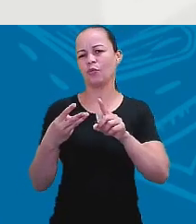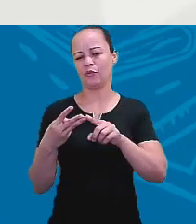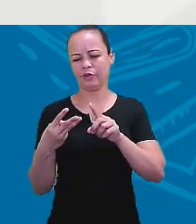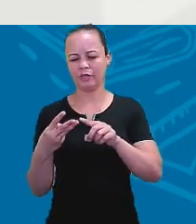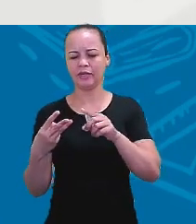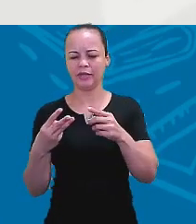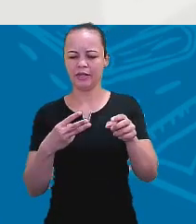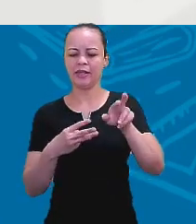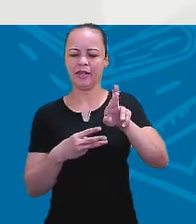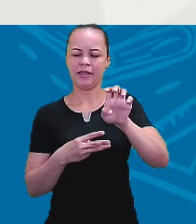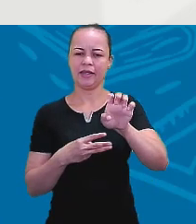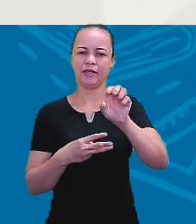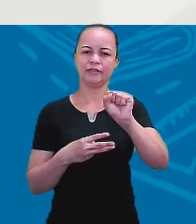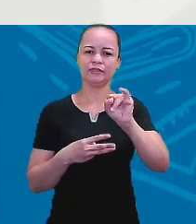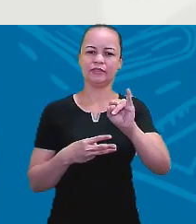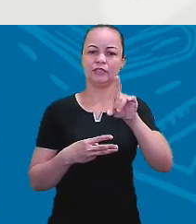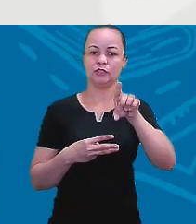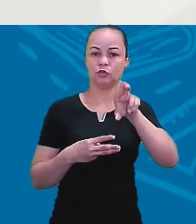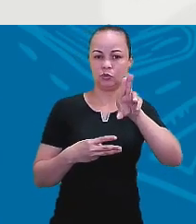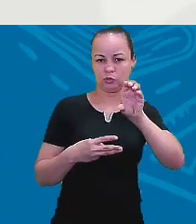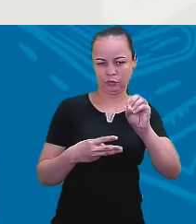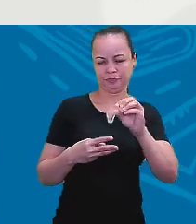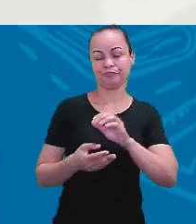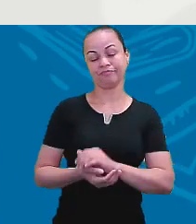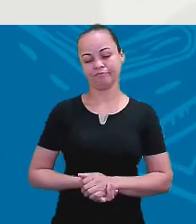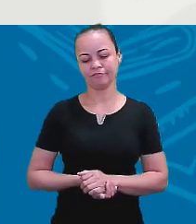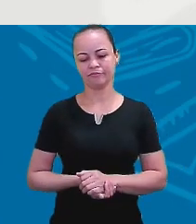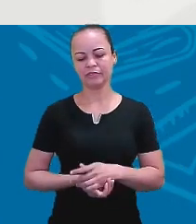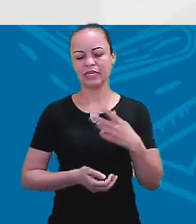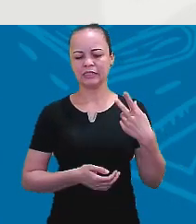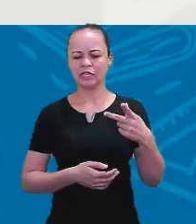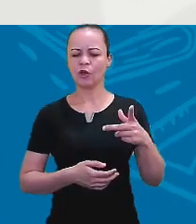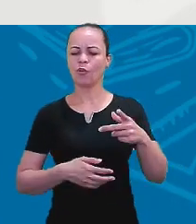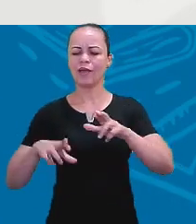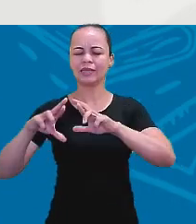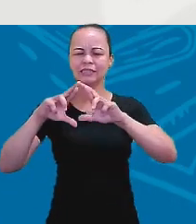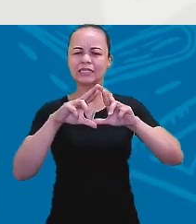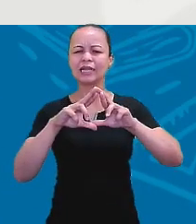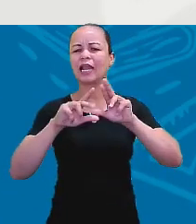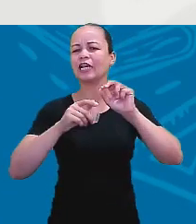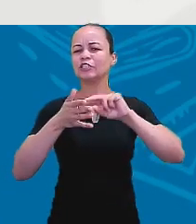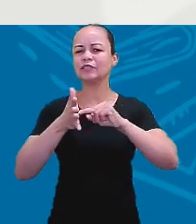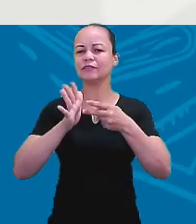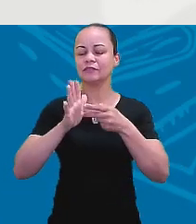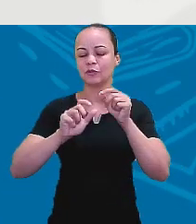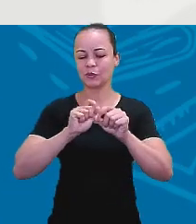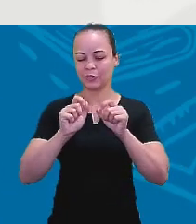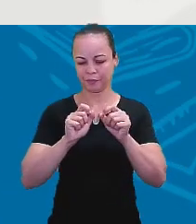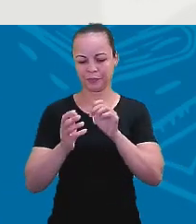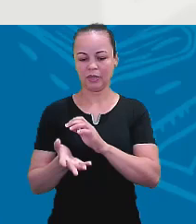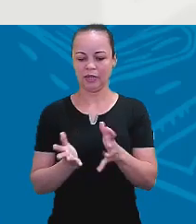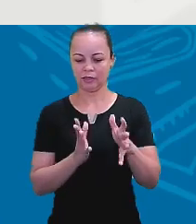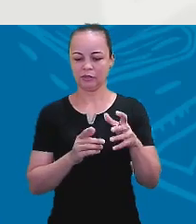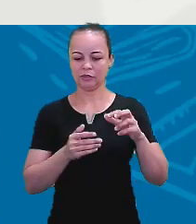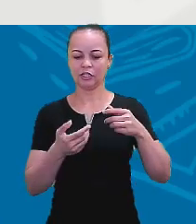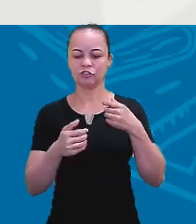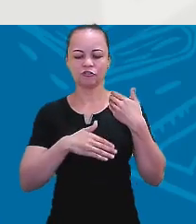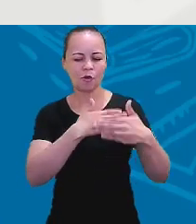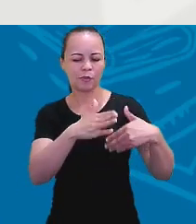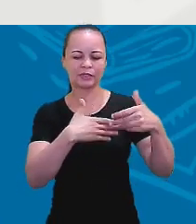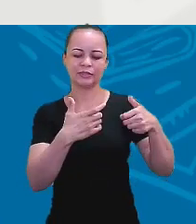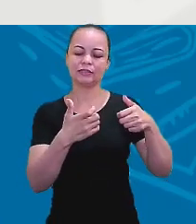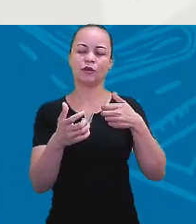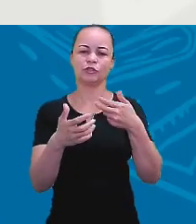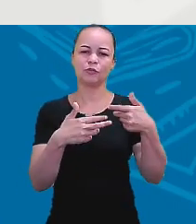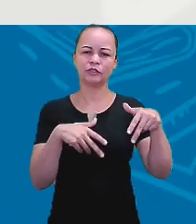mais é do que a transformação de um resíduo sólido que não seria aproveitado a partir de mudanças